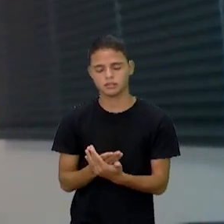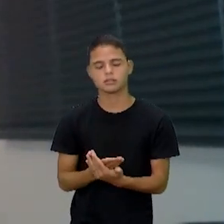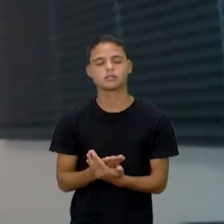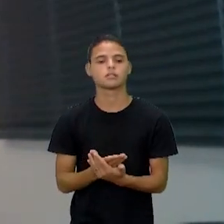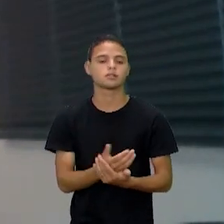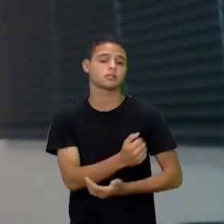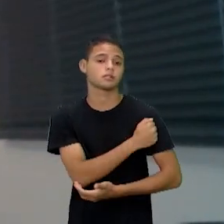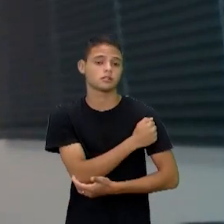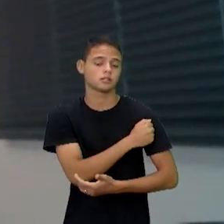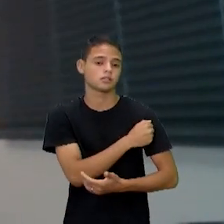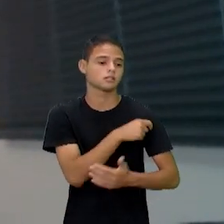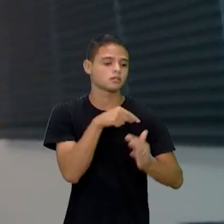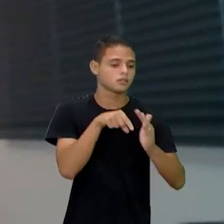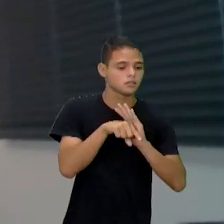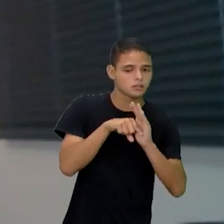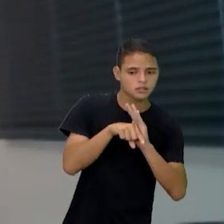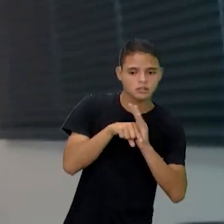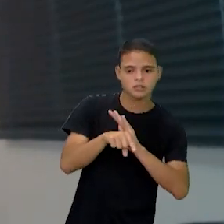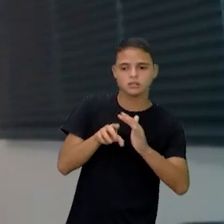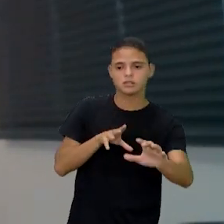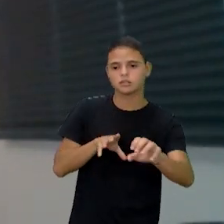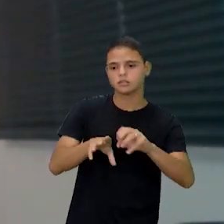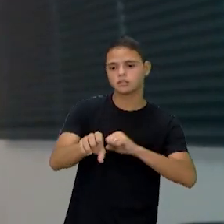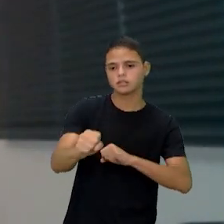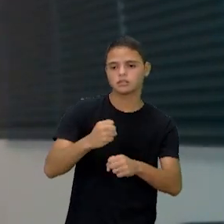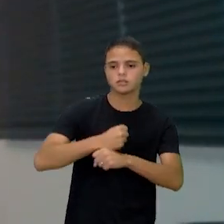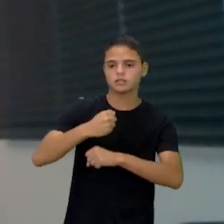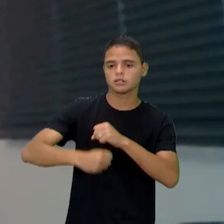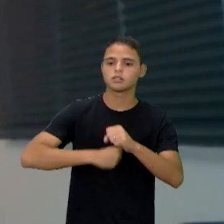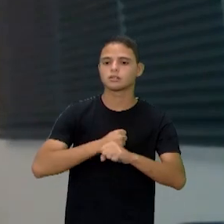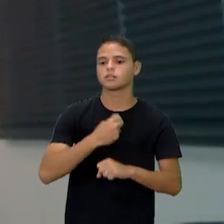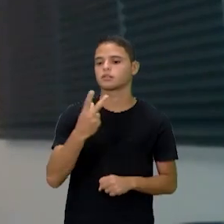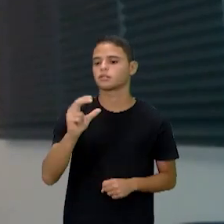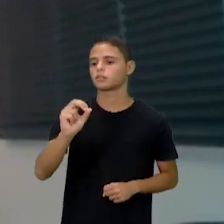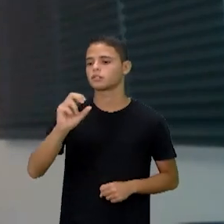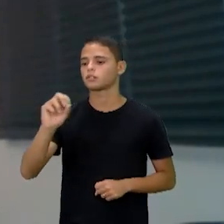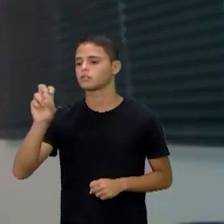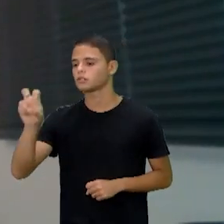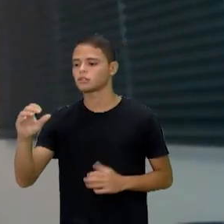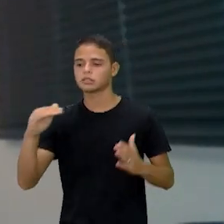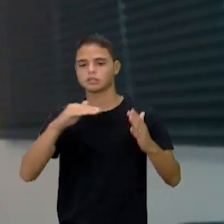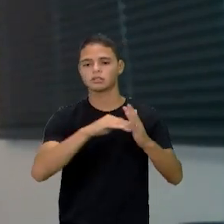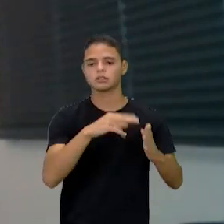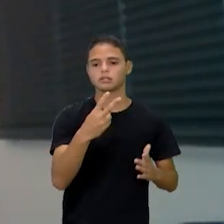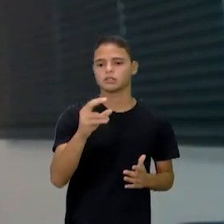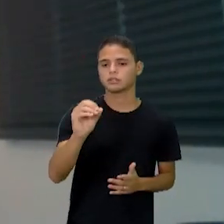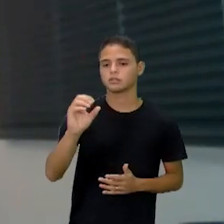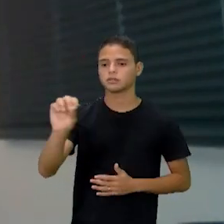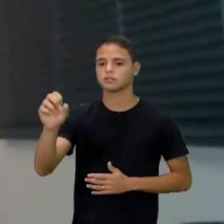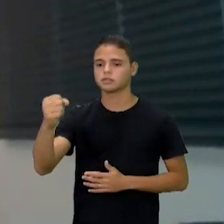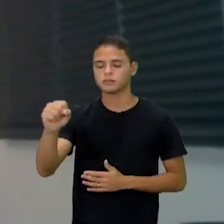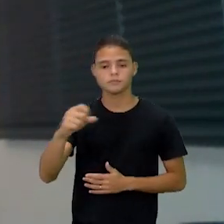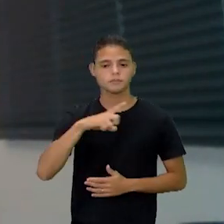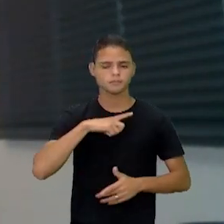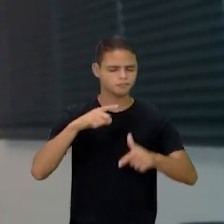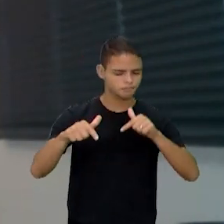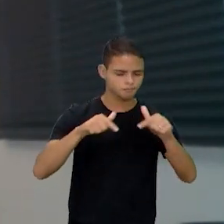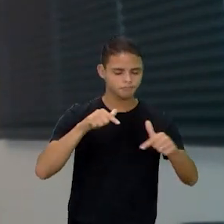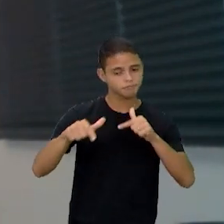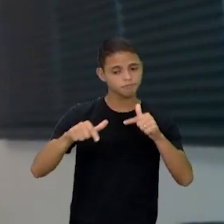todo um trabalho de formação de professores aí de 2005 até 2008, mais ou menos, né? A gente fez um trabalho